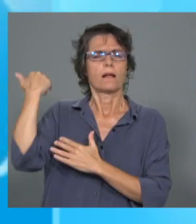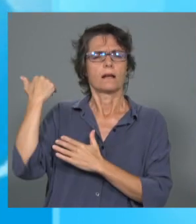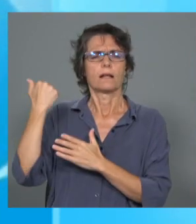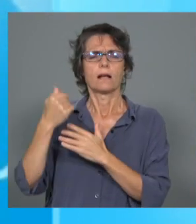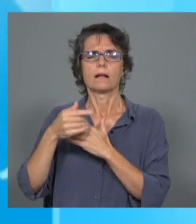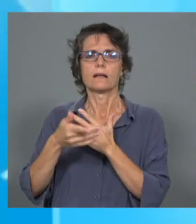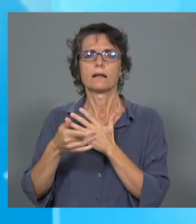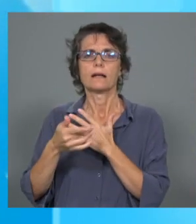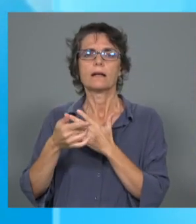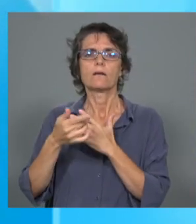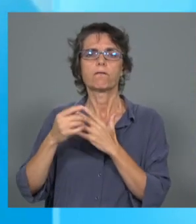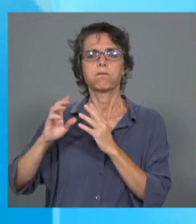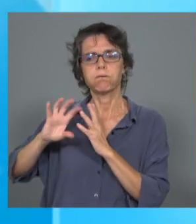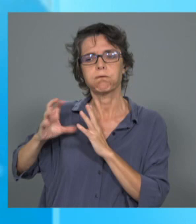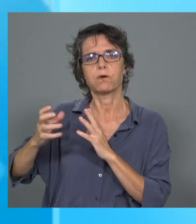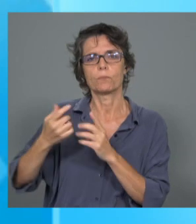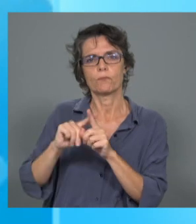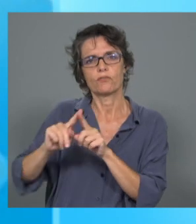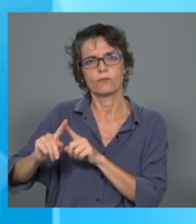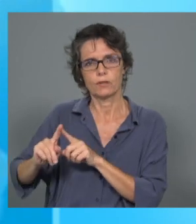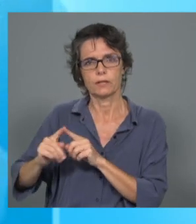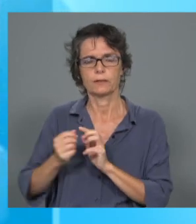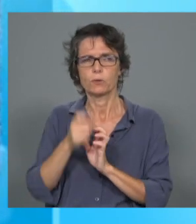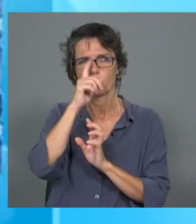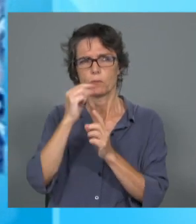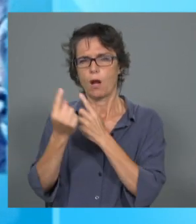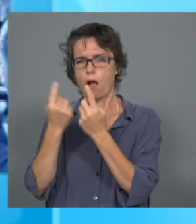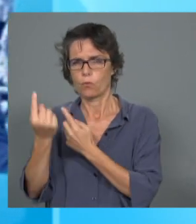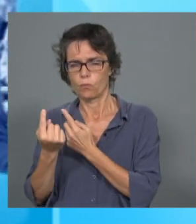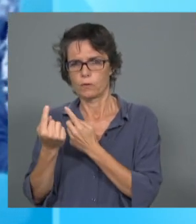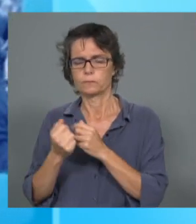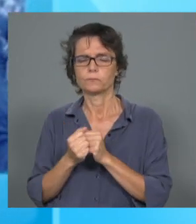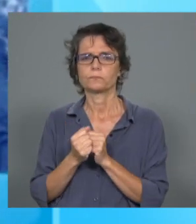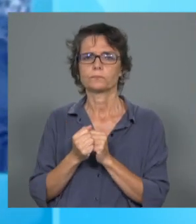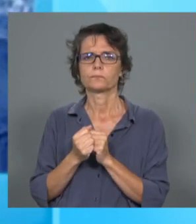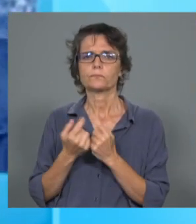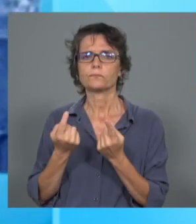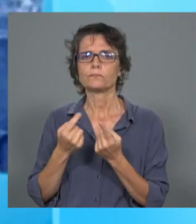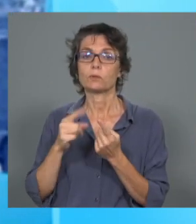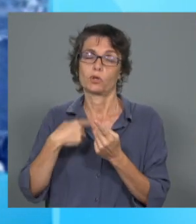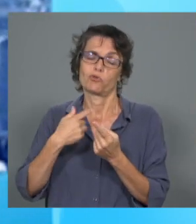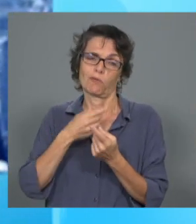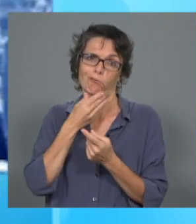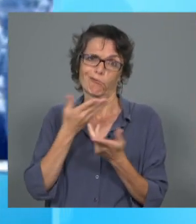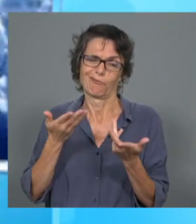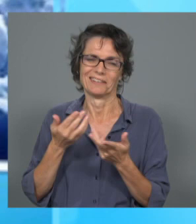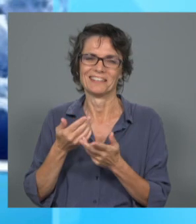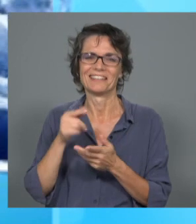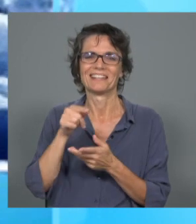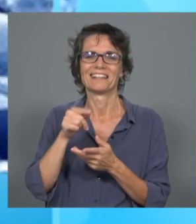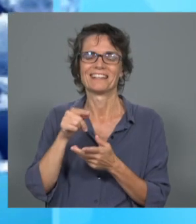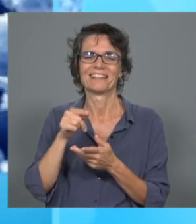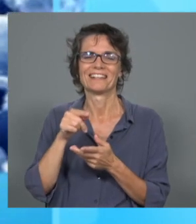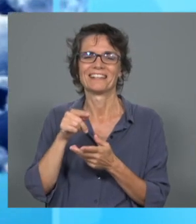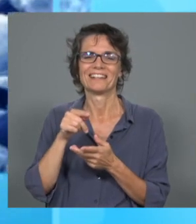charlas, que eu recordo-me de algumas, porque já sou um dinossauro, recordo-me de